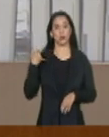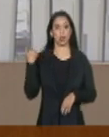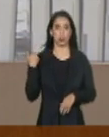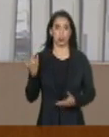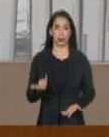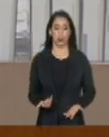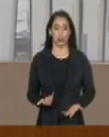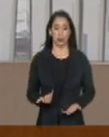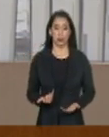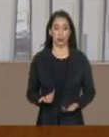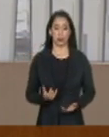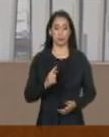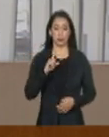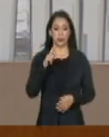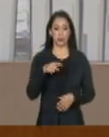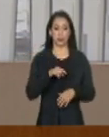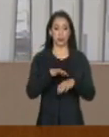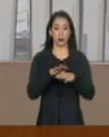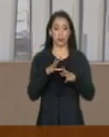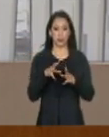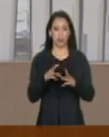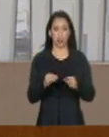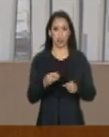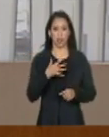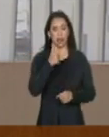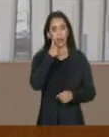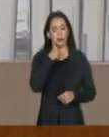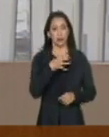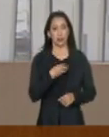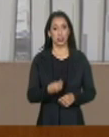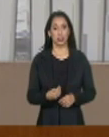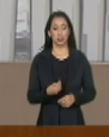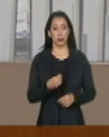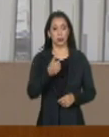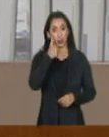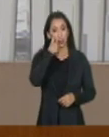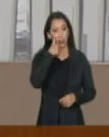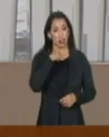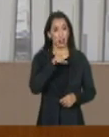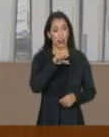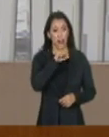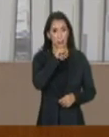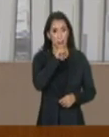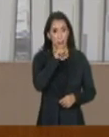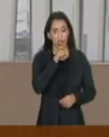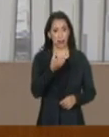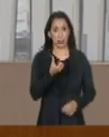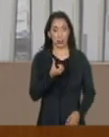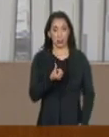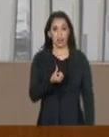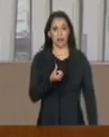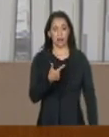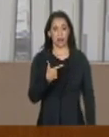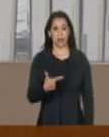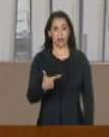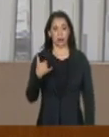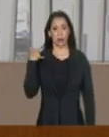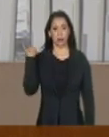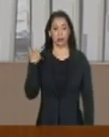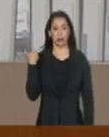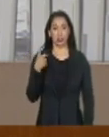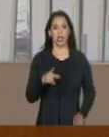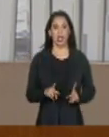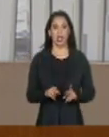Curada a filha, viu a mãe Sandra, 62, adoecer, fulana, 62, adoecer com câncer